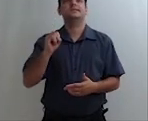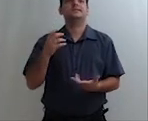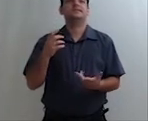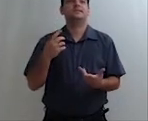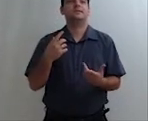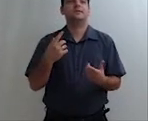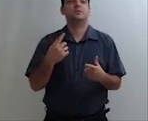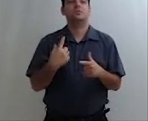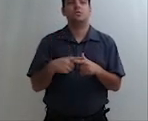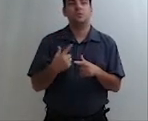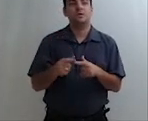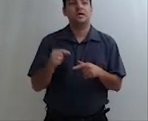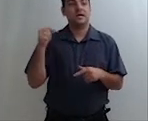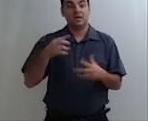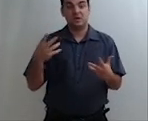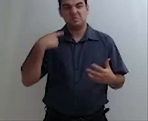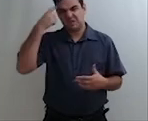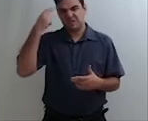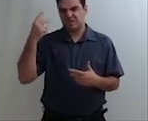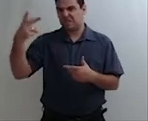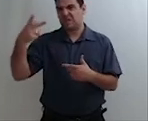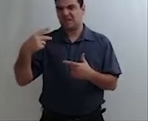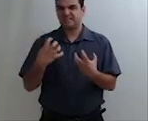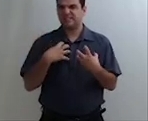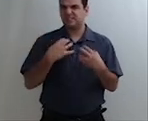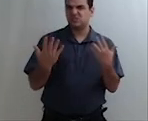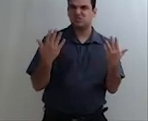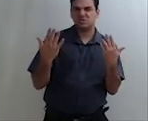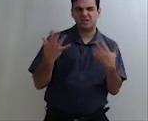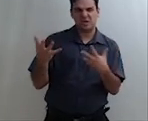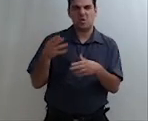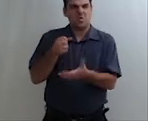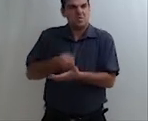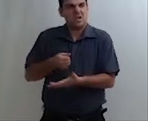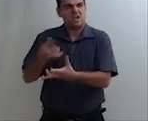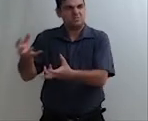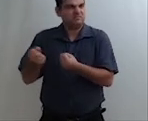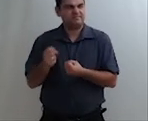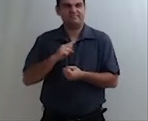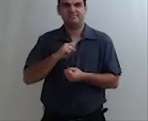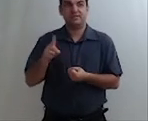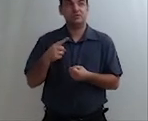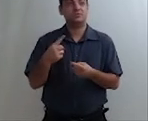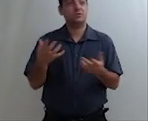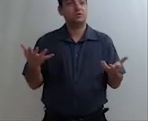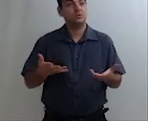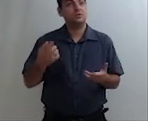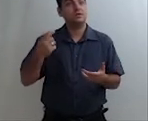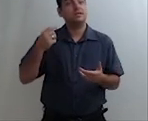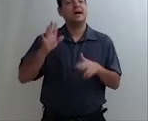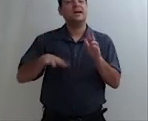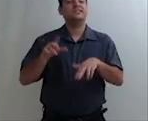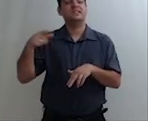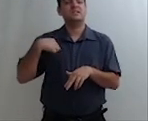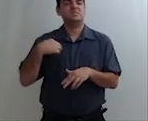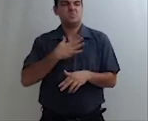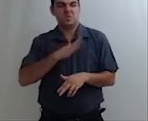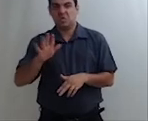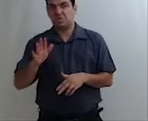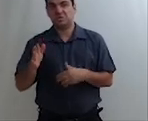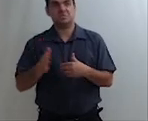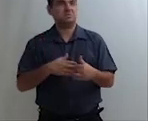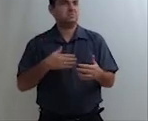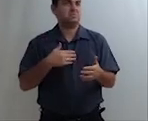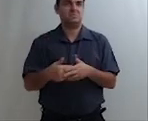implicam que o tribunal Deva acolher a tese apresentada pela recorrente o fato de a solução adotada pelo tribunal não ser que satisfaça o recorrente e nada